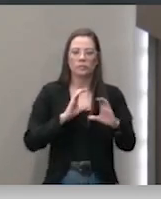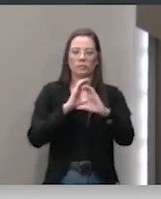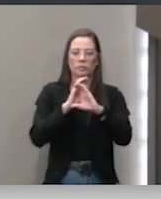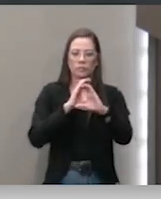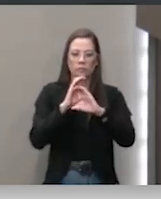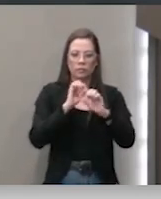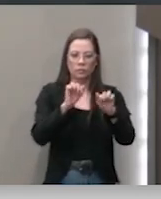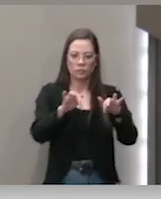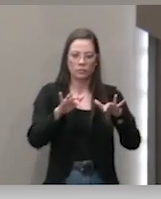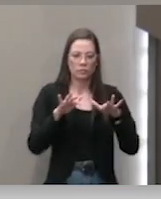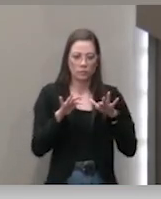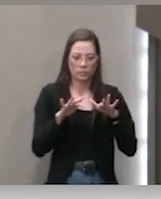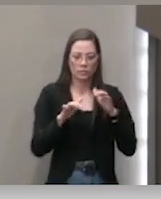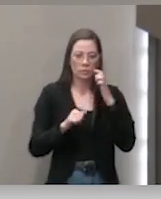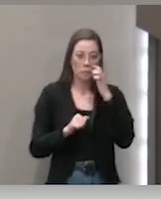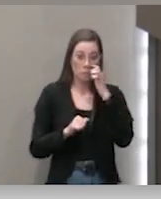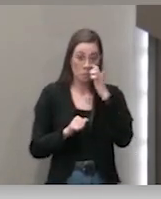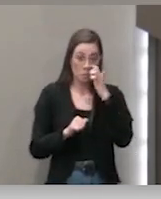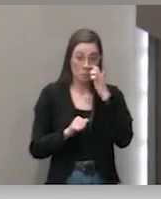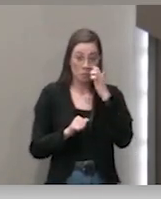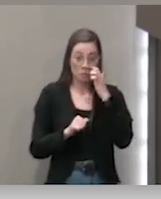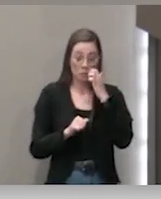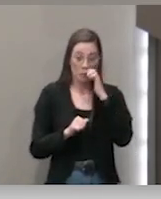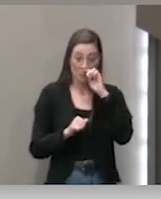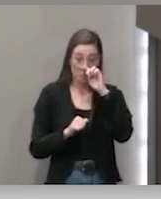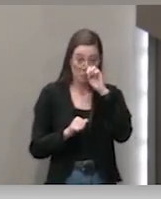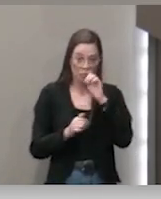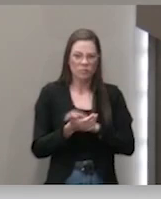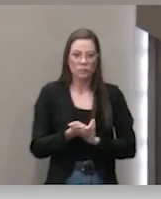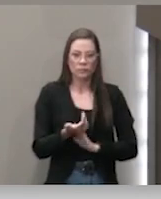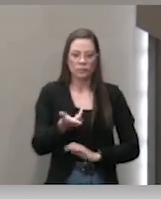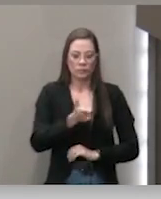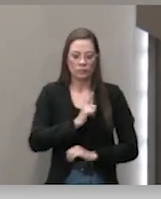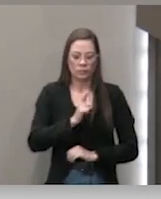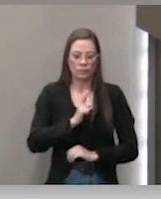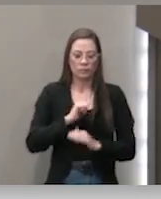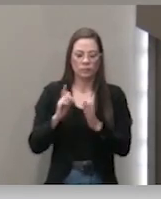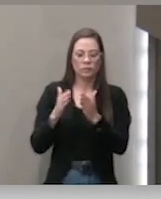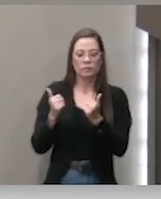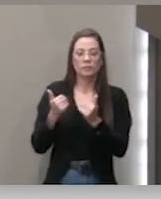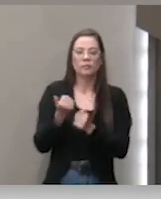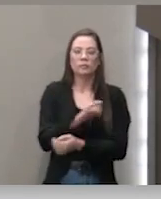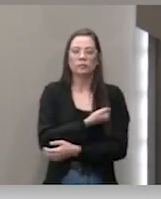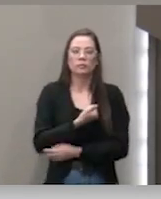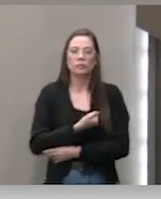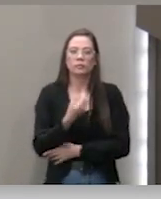Comunicações ao plenário. Proposições em número de 37.